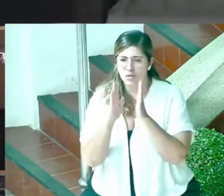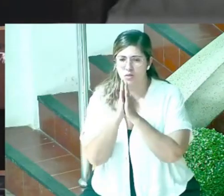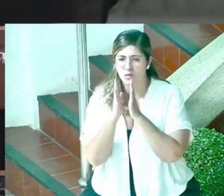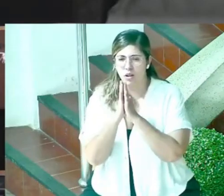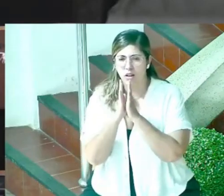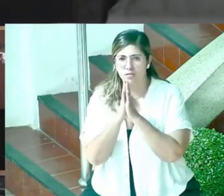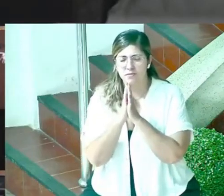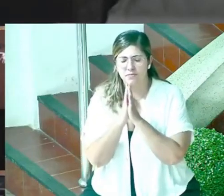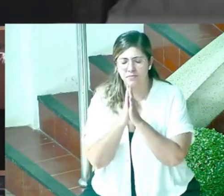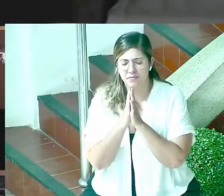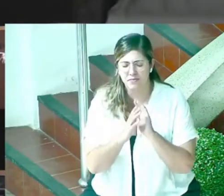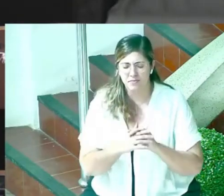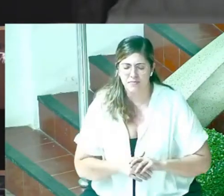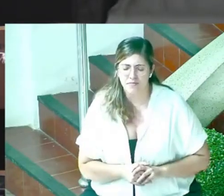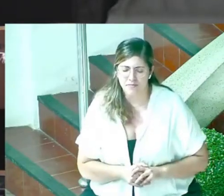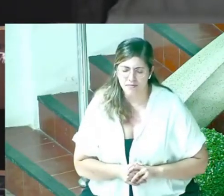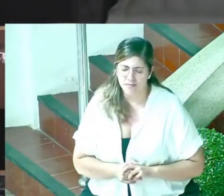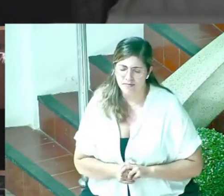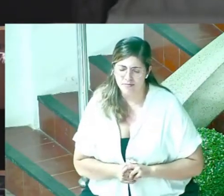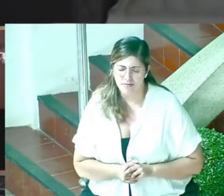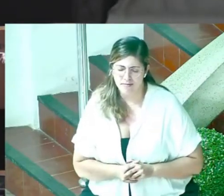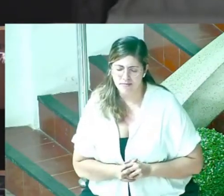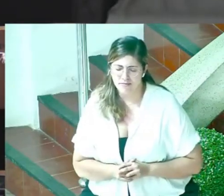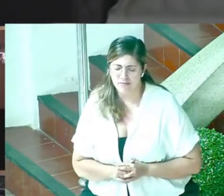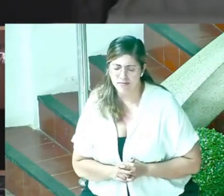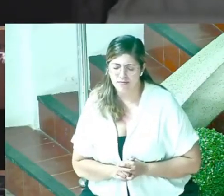que não importa o que você fez no seu passado,